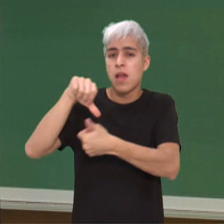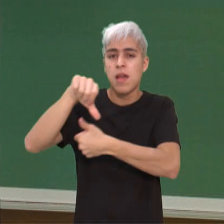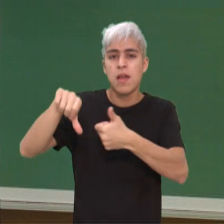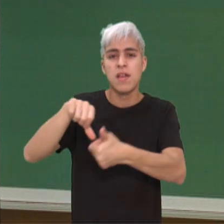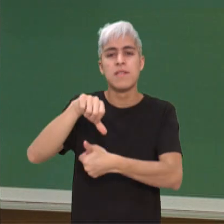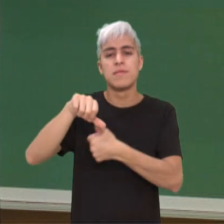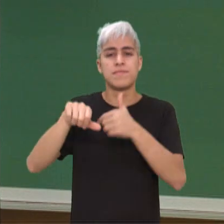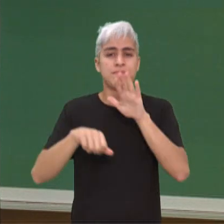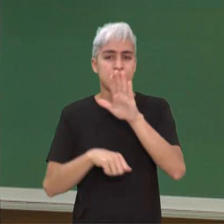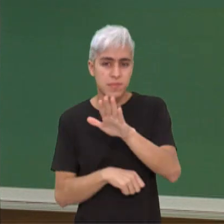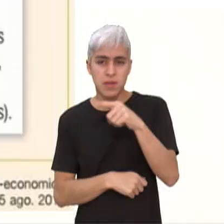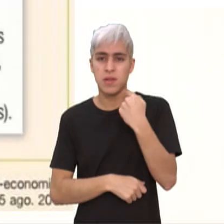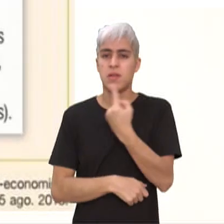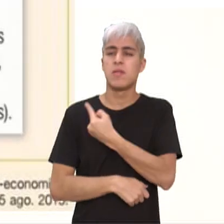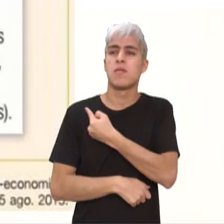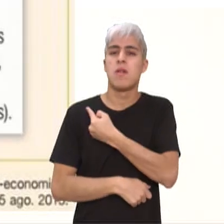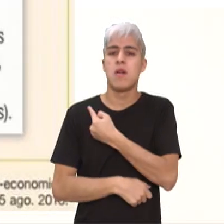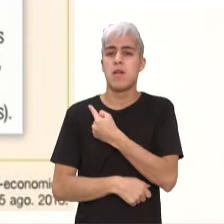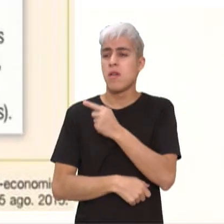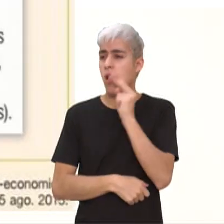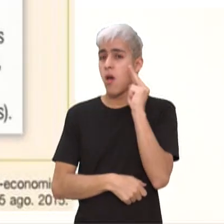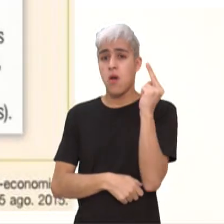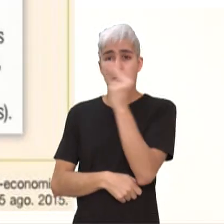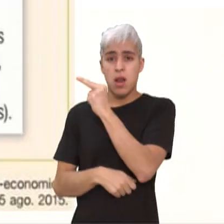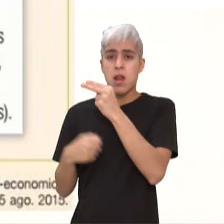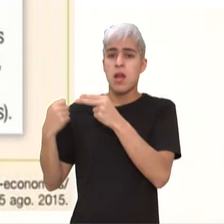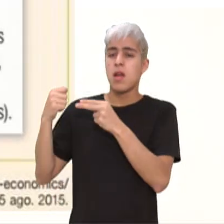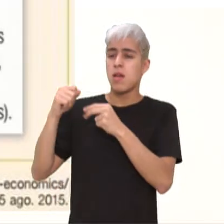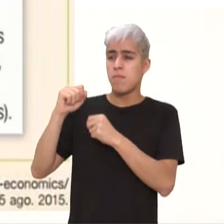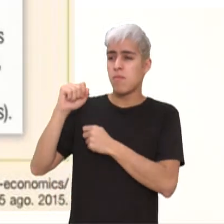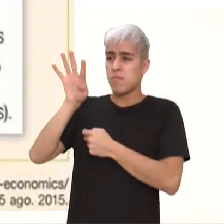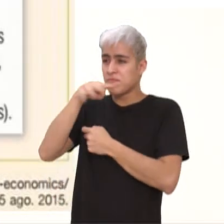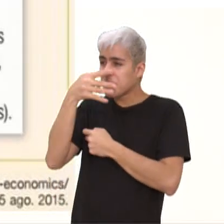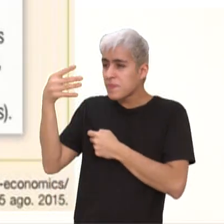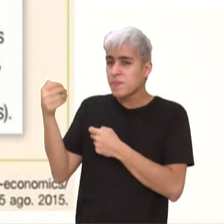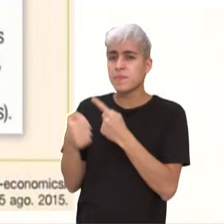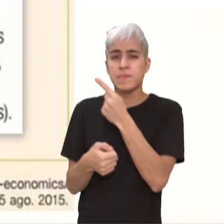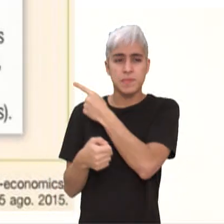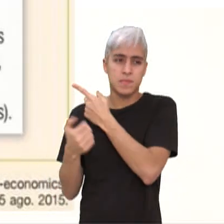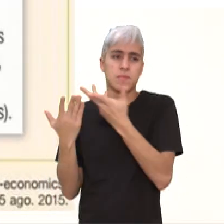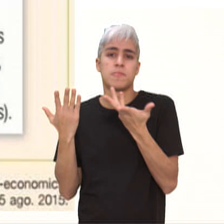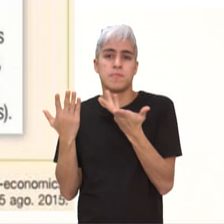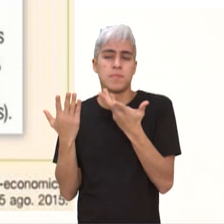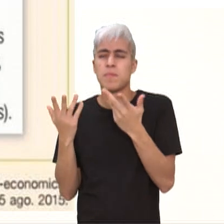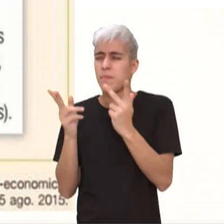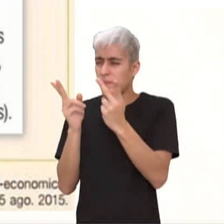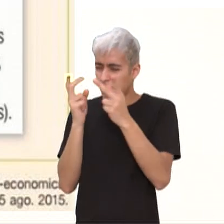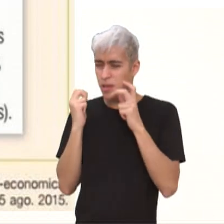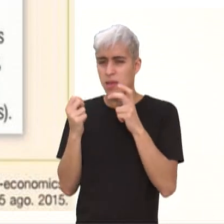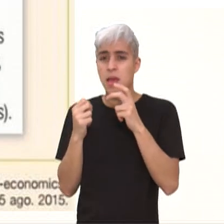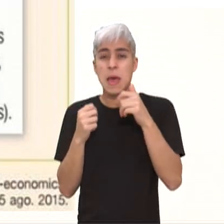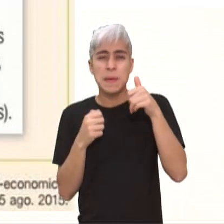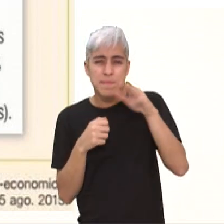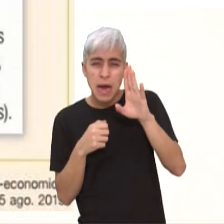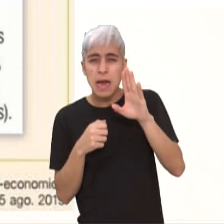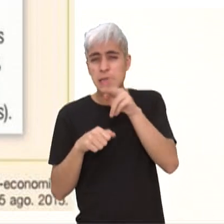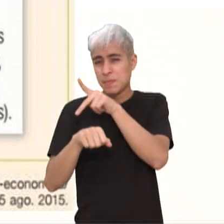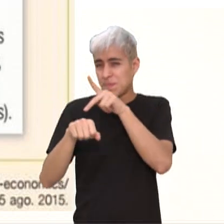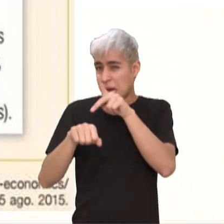gente olha no gráfico, a gente vai perceber que os grandes